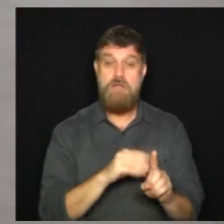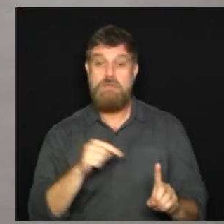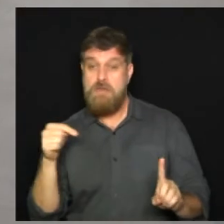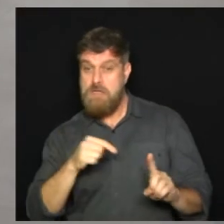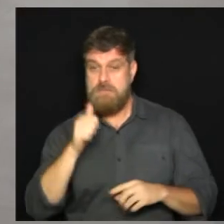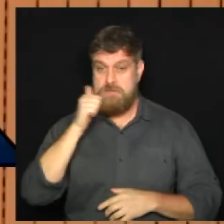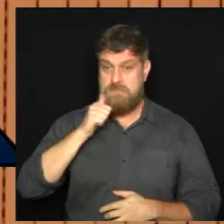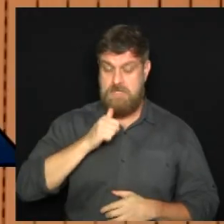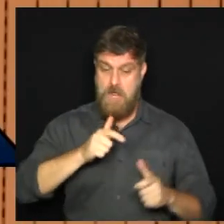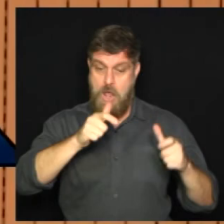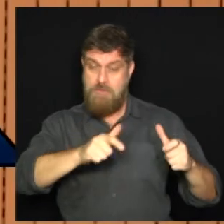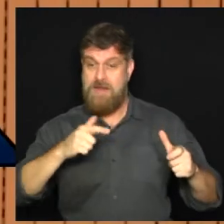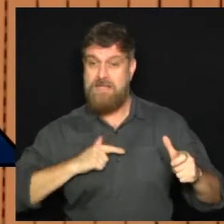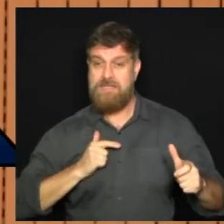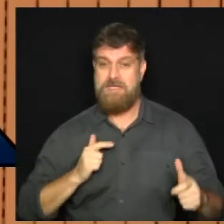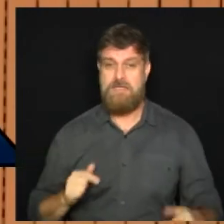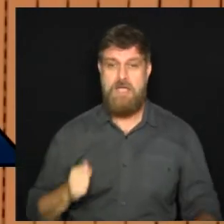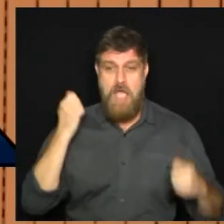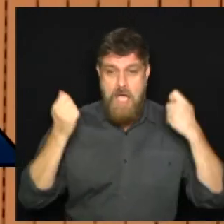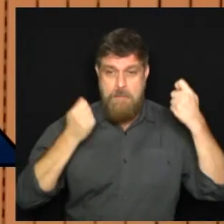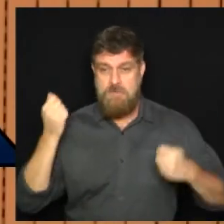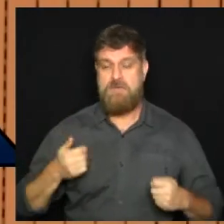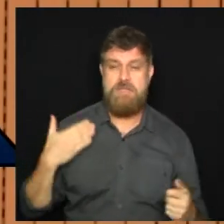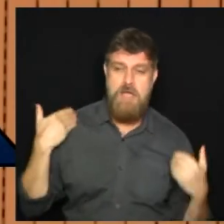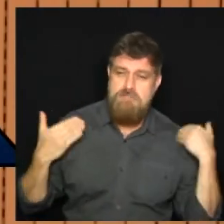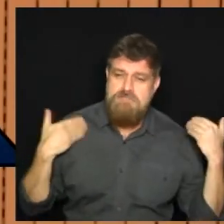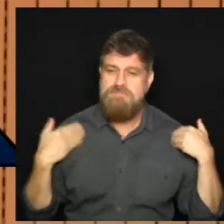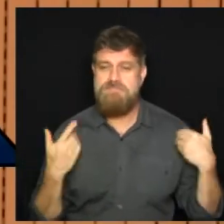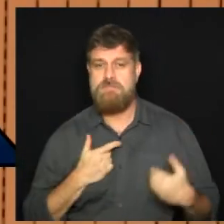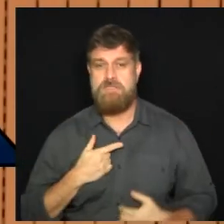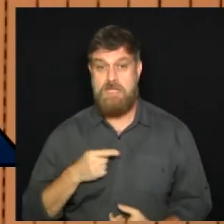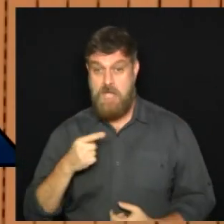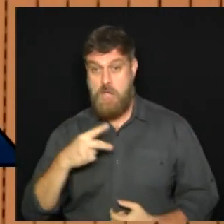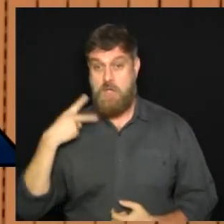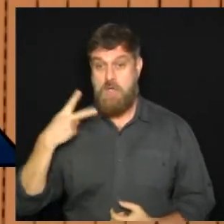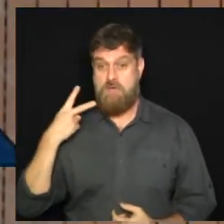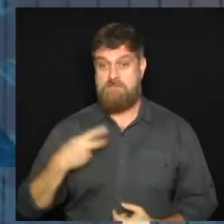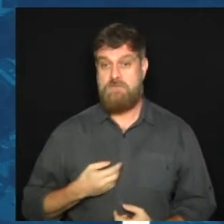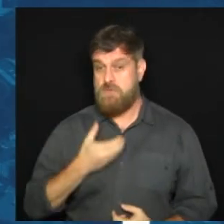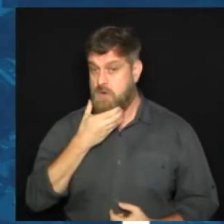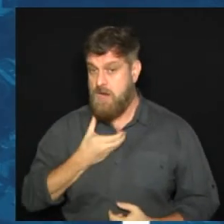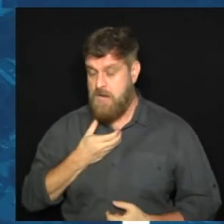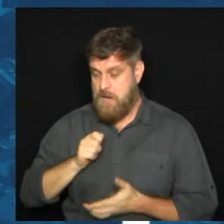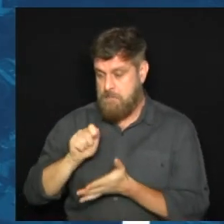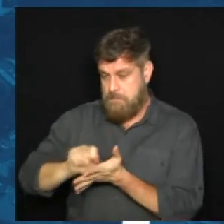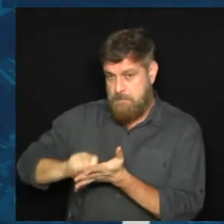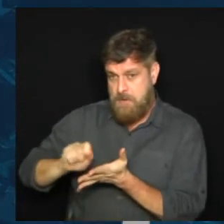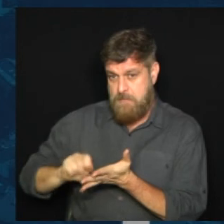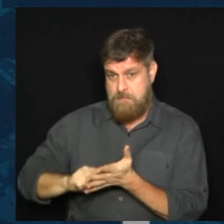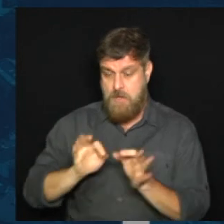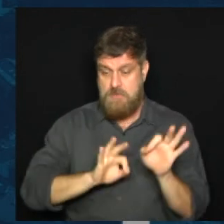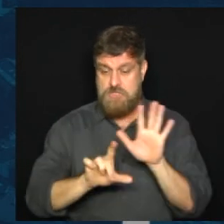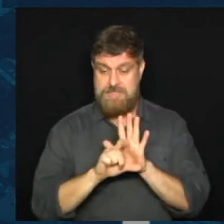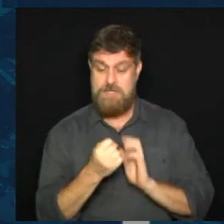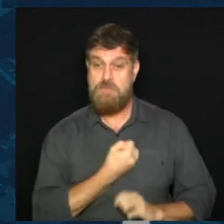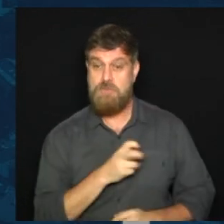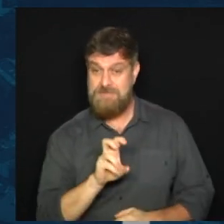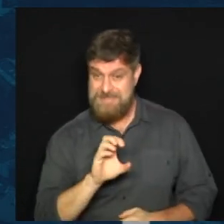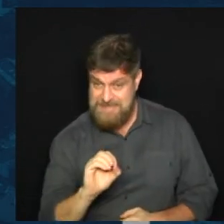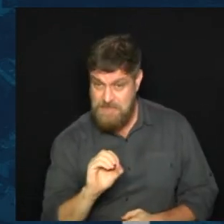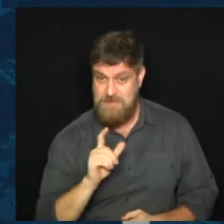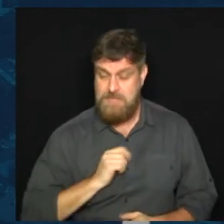onde deveria haver diversão, o vereador Carmo Luiz protocolou na Câmara o projeto de lei número 50 de 2020, que